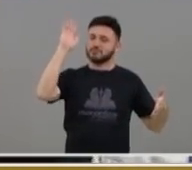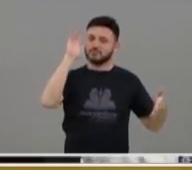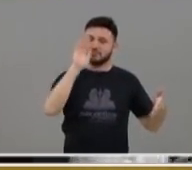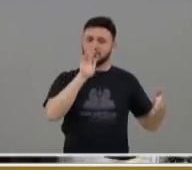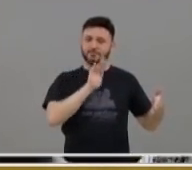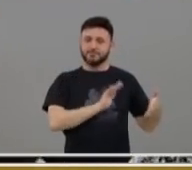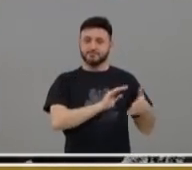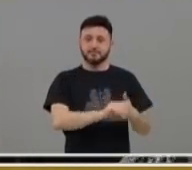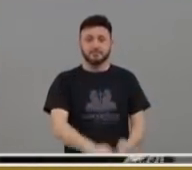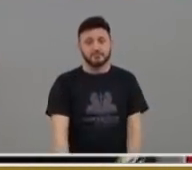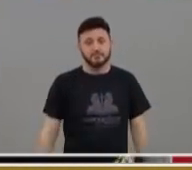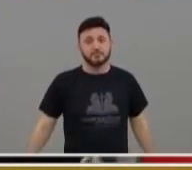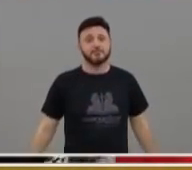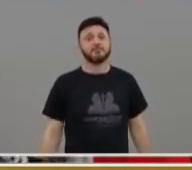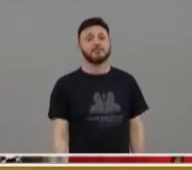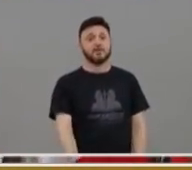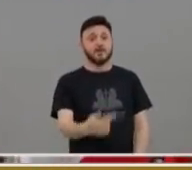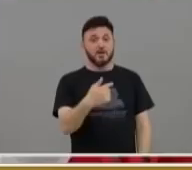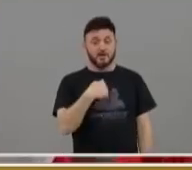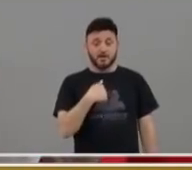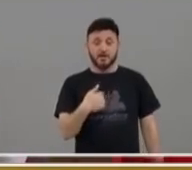Pai.